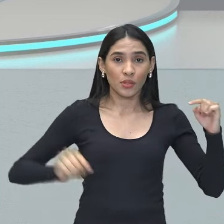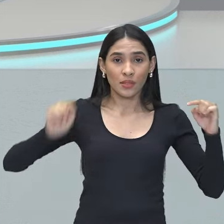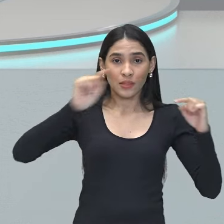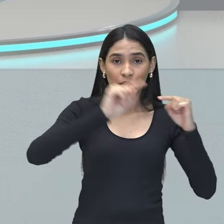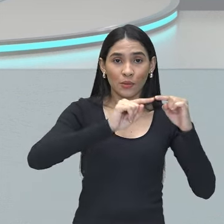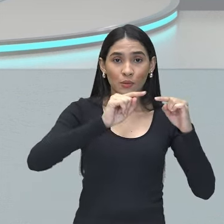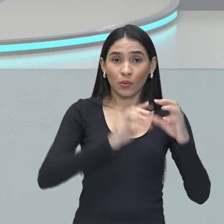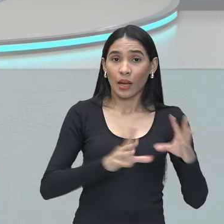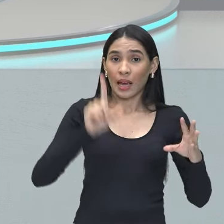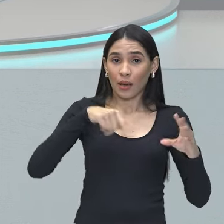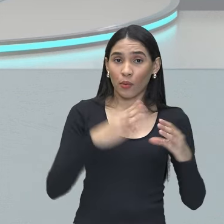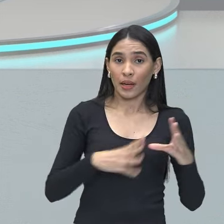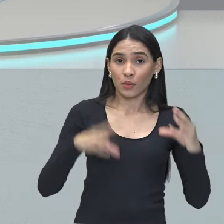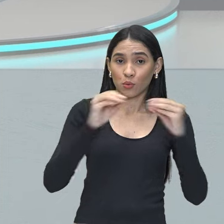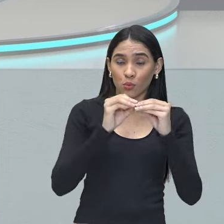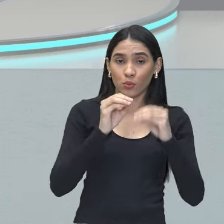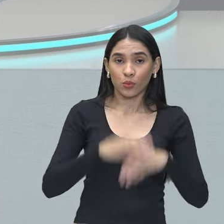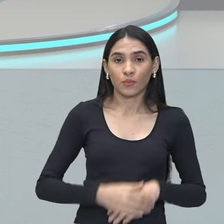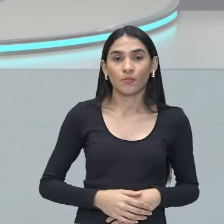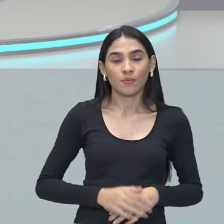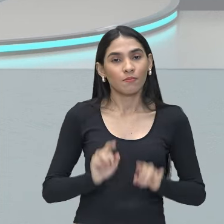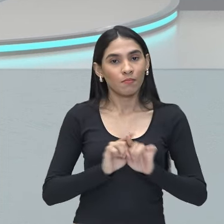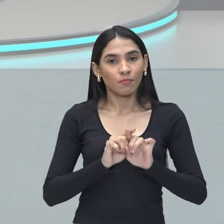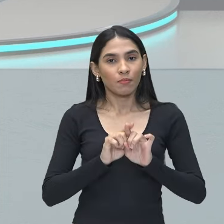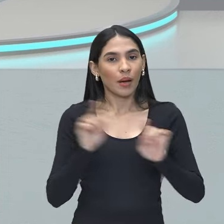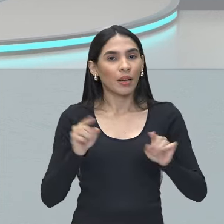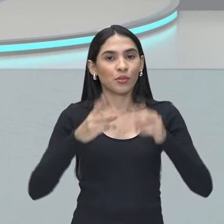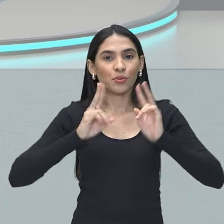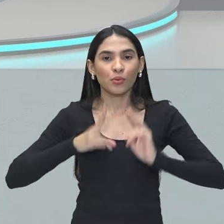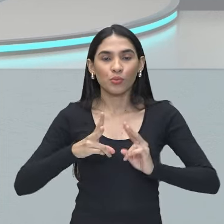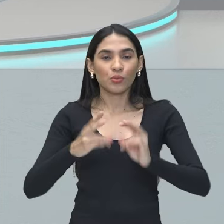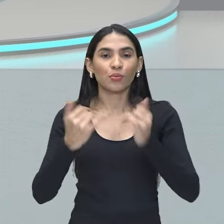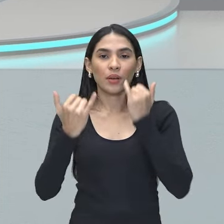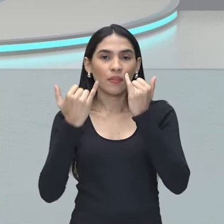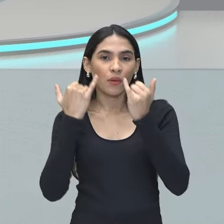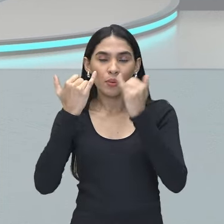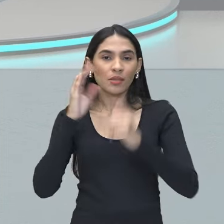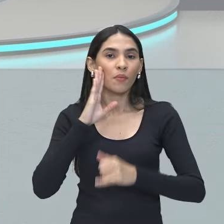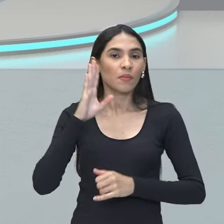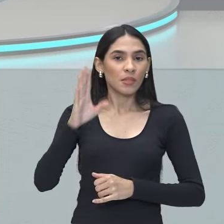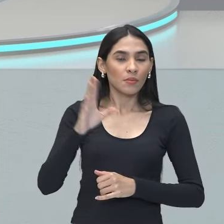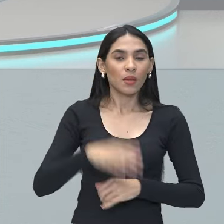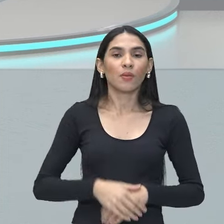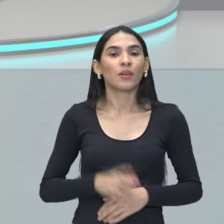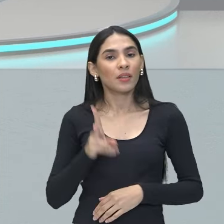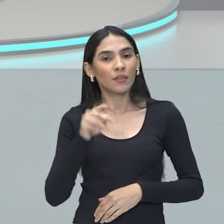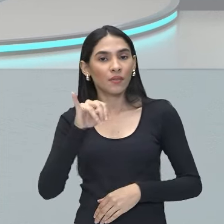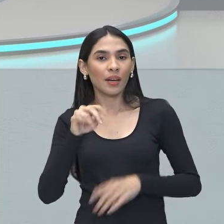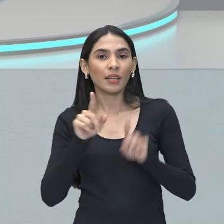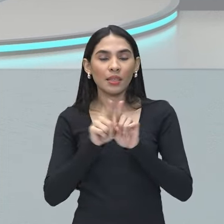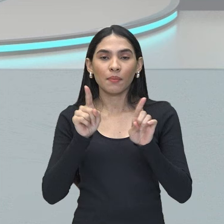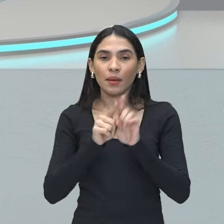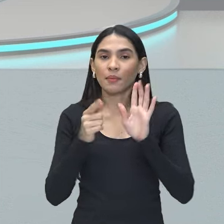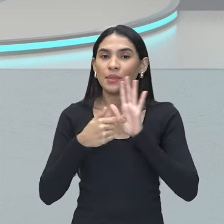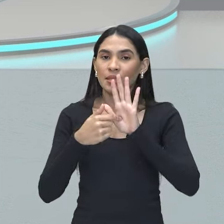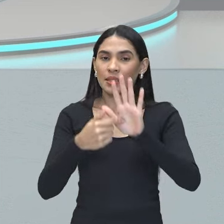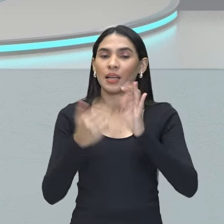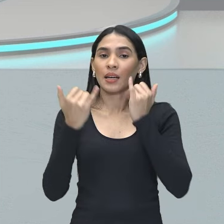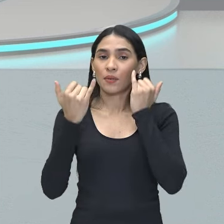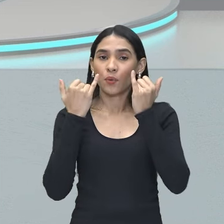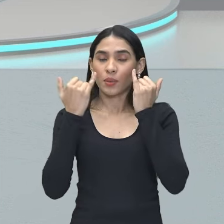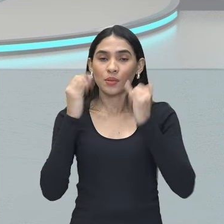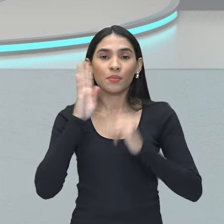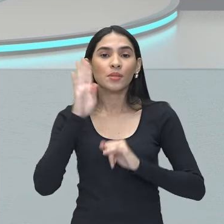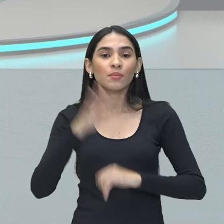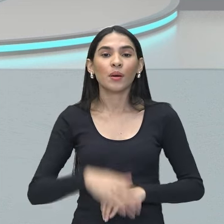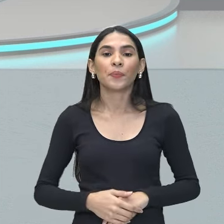azul. Mas ele vai manter as informações principais e vai trazer essas informações principais